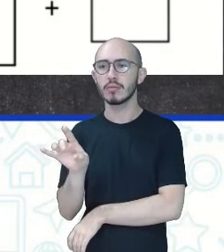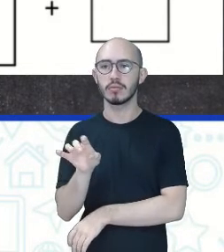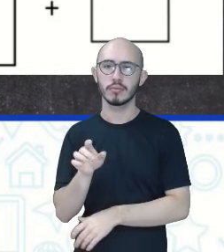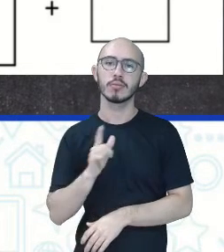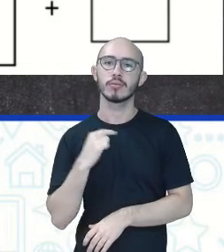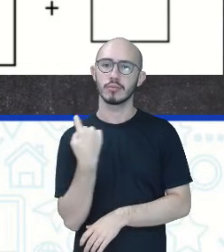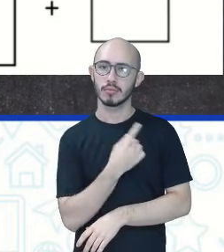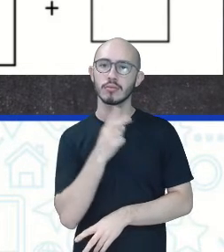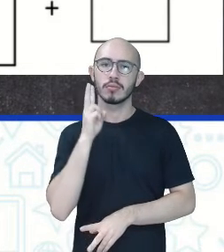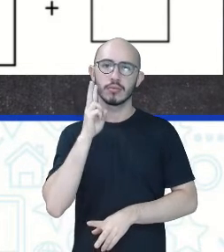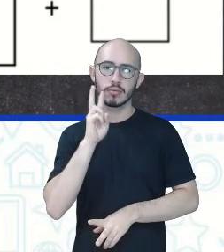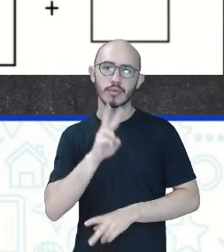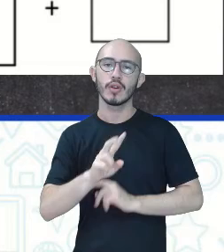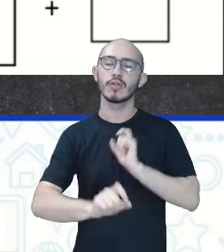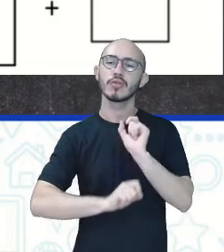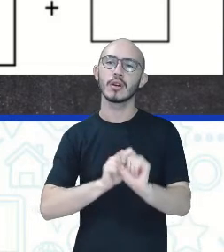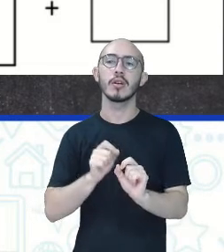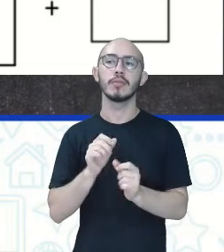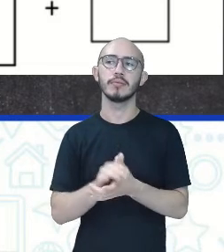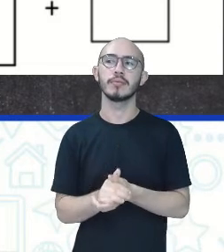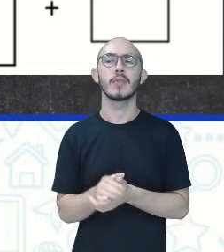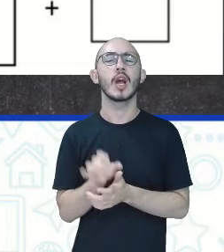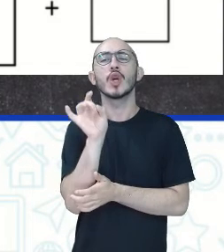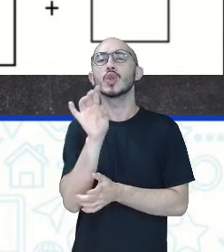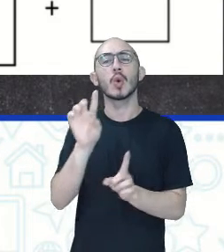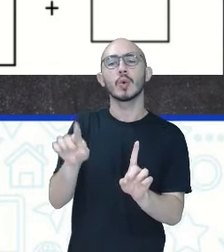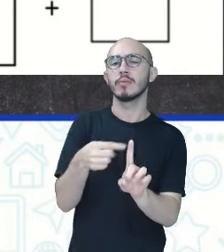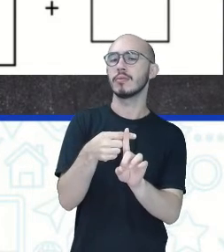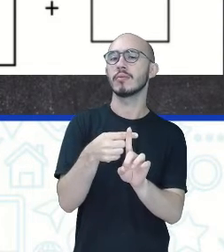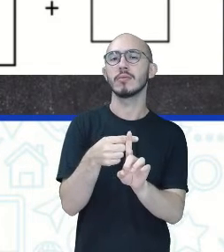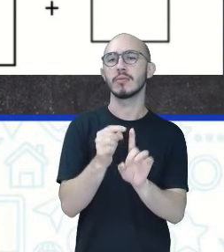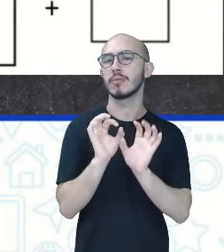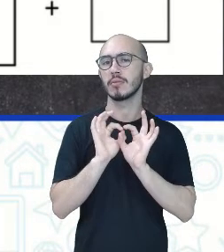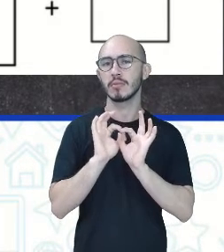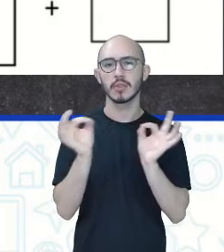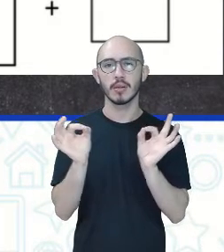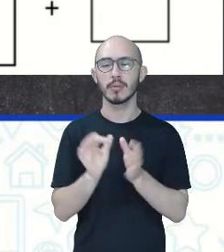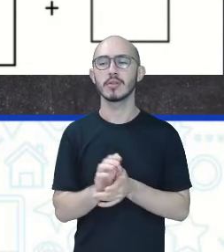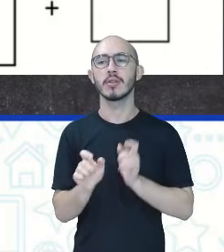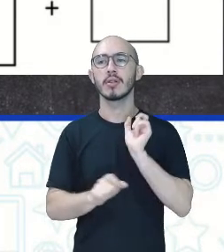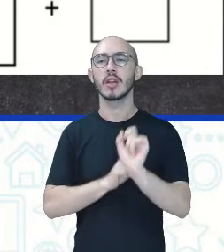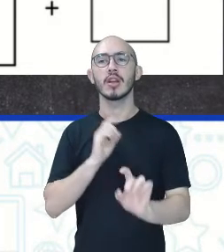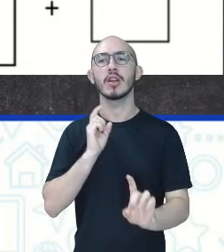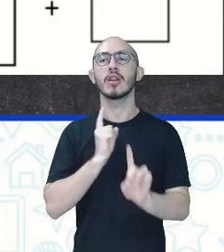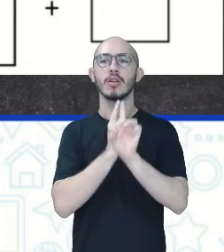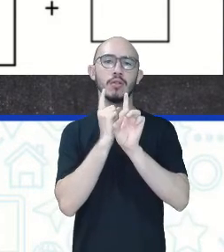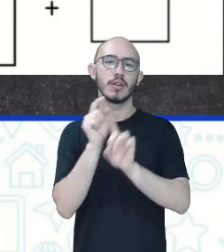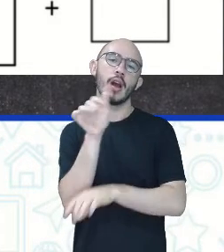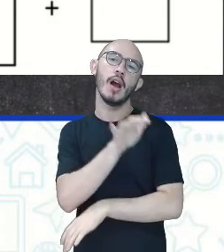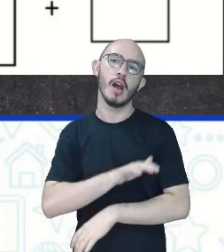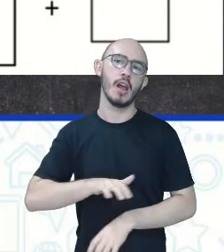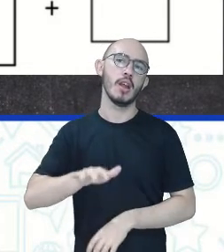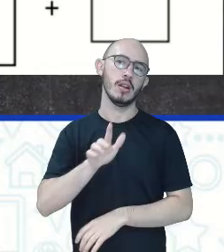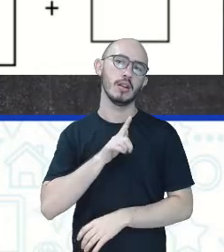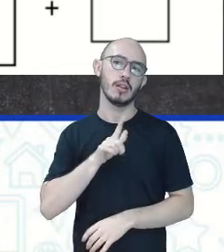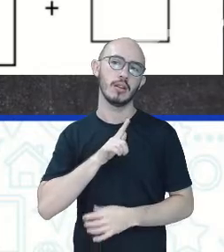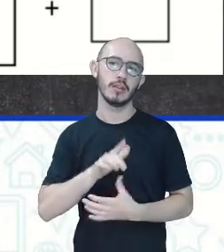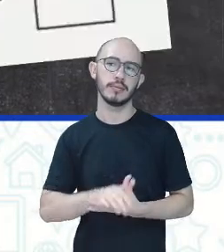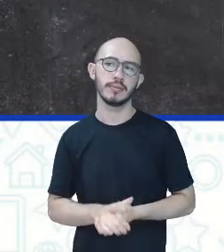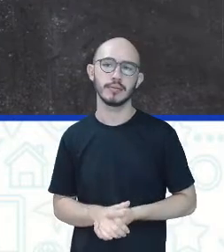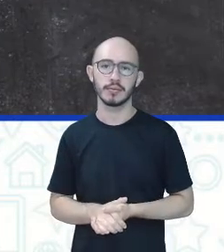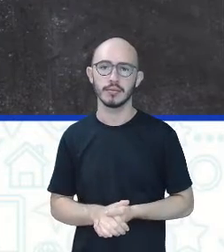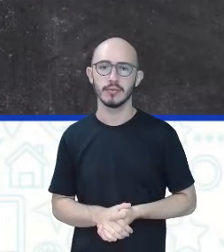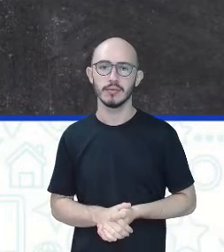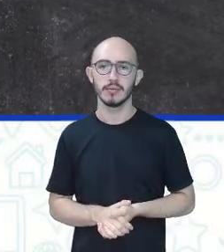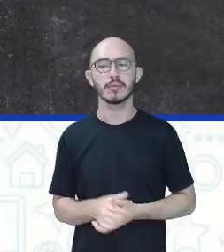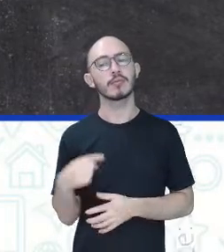que a gente viu as fórmulas, basta a gente somar isso aí tudinho e aí a gente encontra a área da figura, certo?